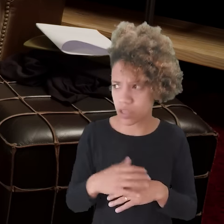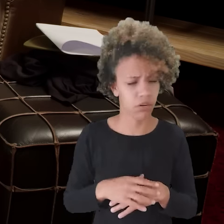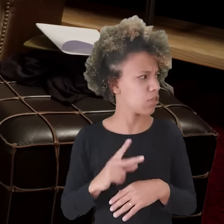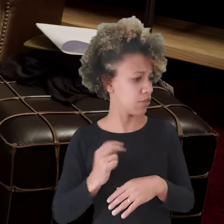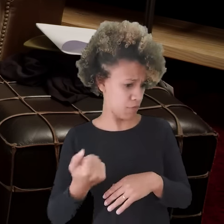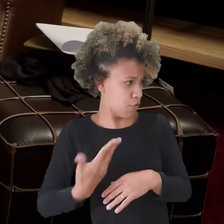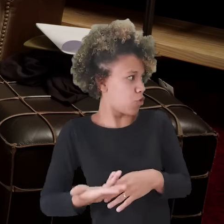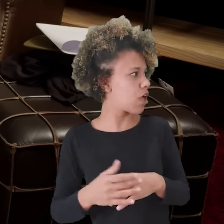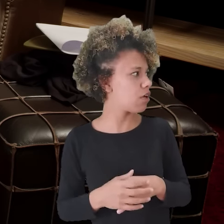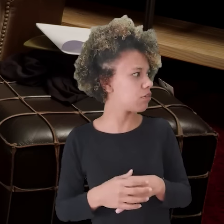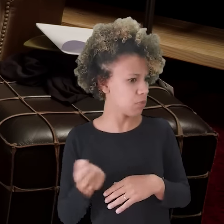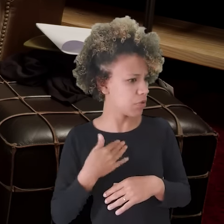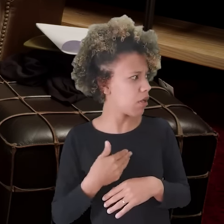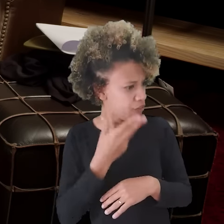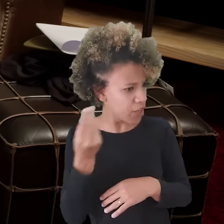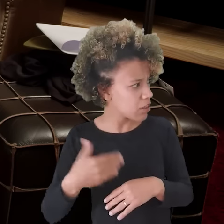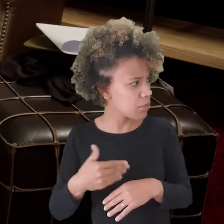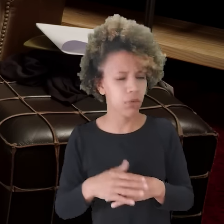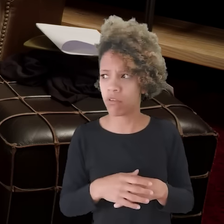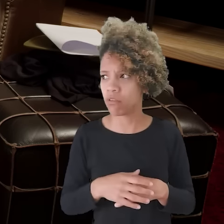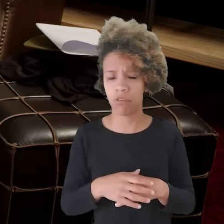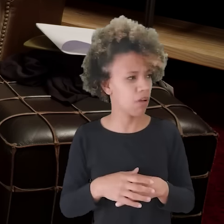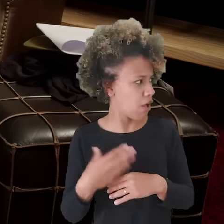ah os cara me foderam os caras foram filha da